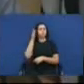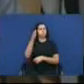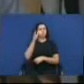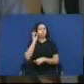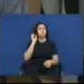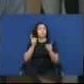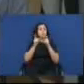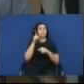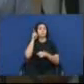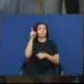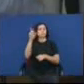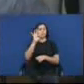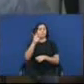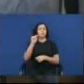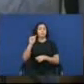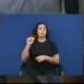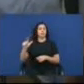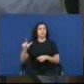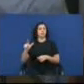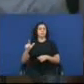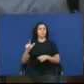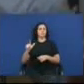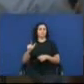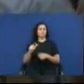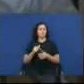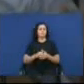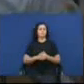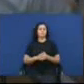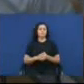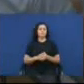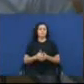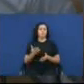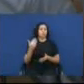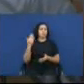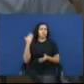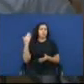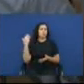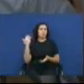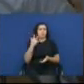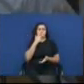Vejam os senhores, hein? Em outros tempos isso era